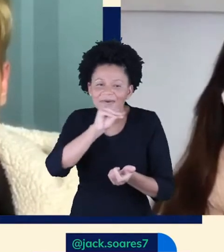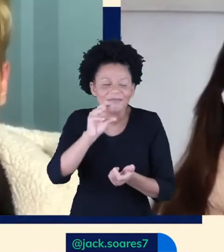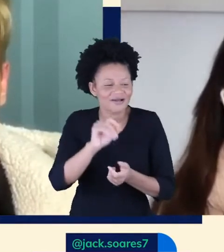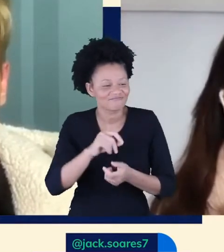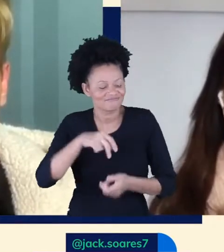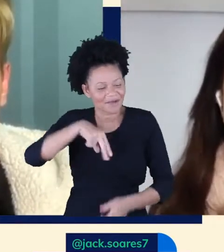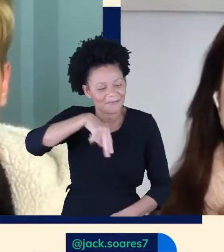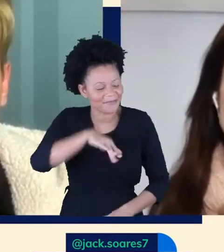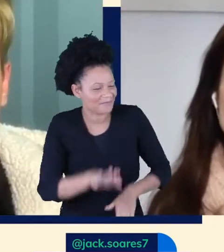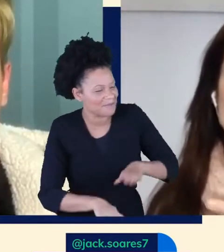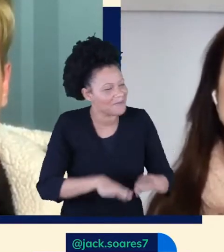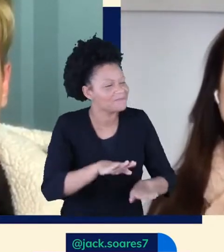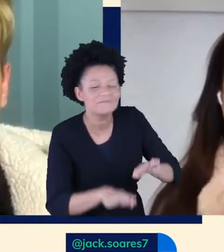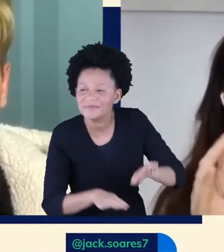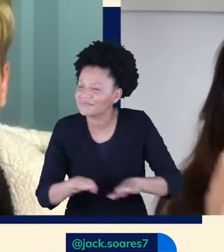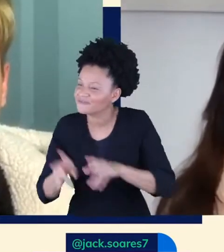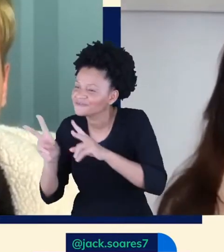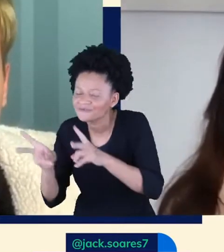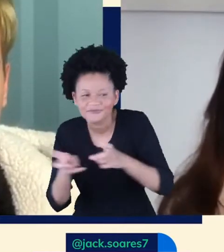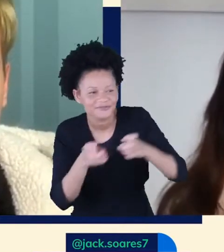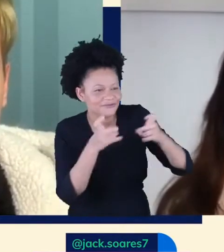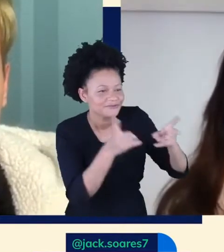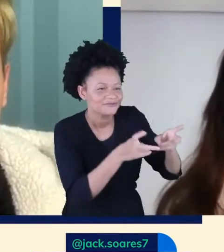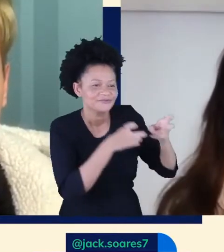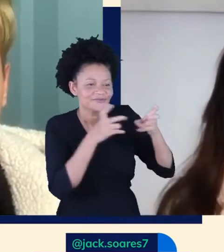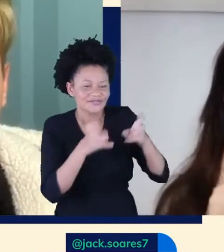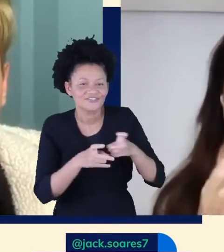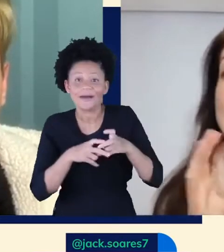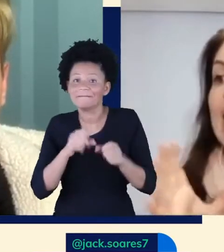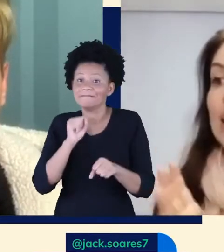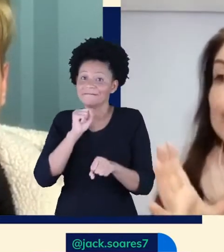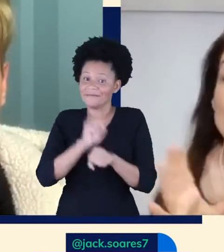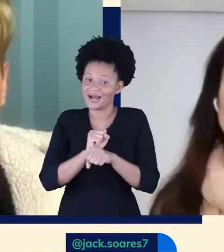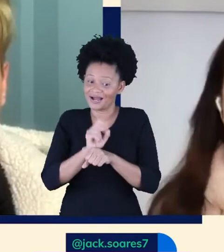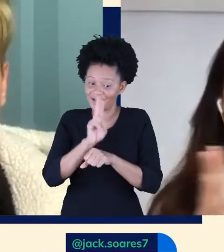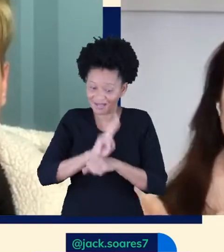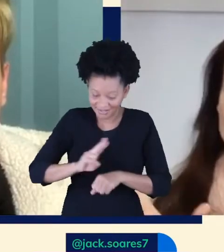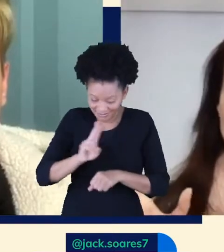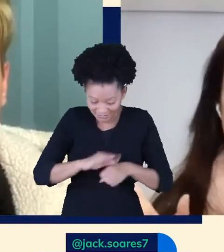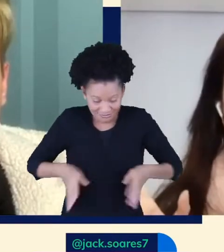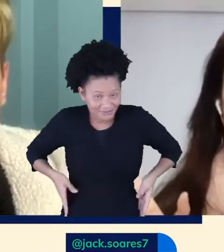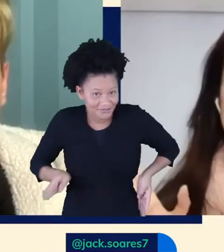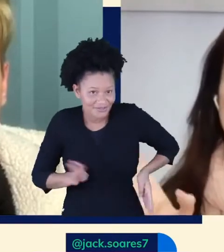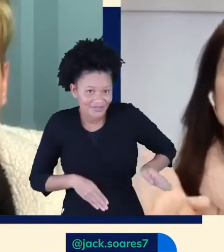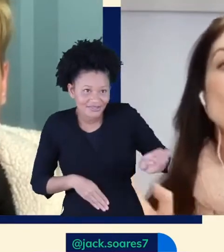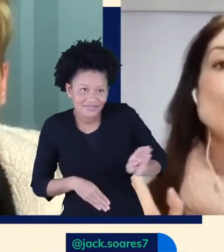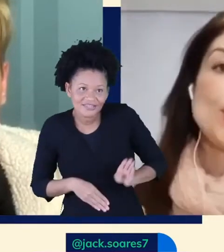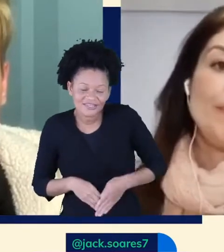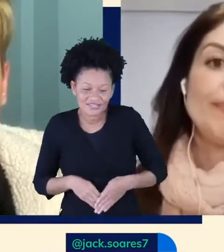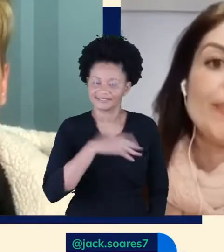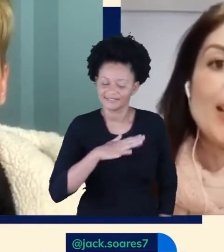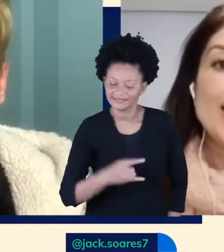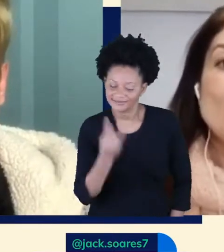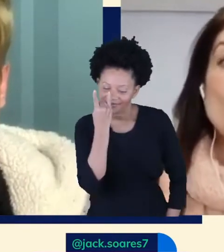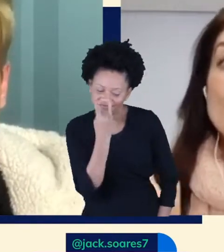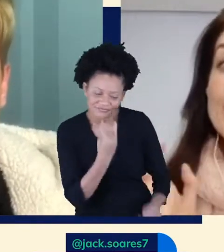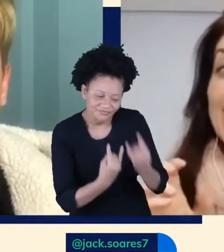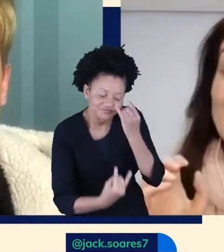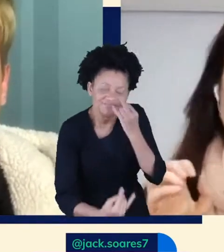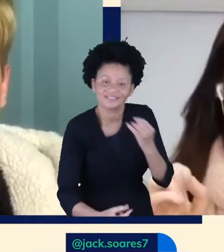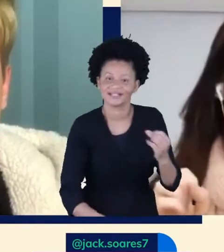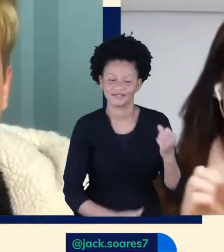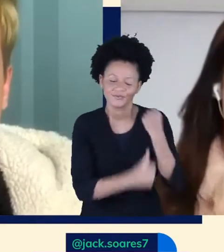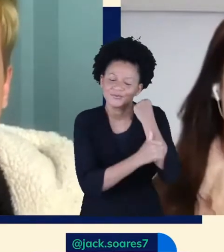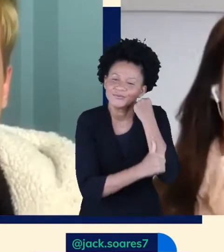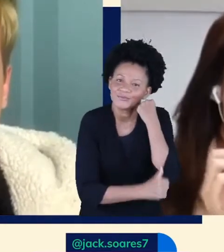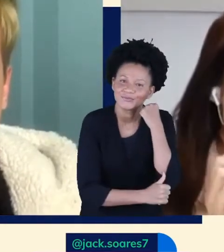essa fase é muito interessante, que começa o desfraude, né? E ela fica muito vidrada no cocô e no xixi.